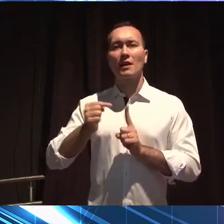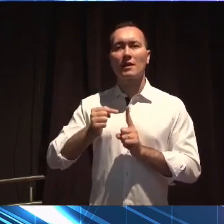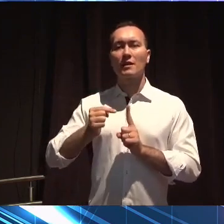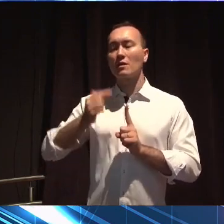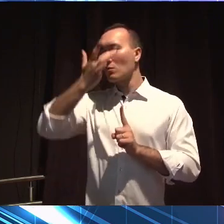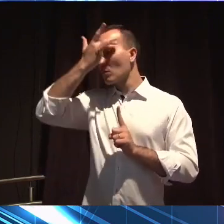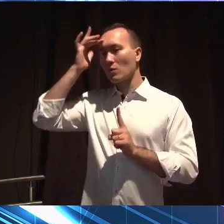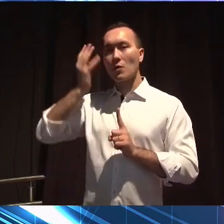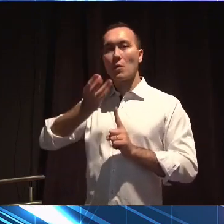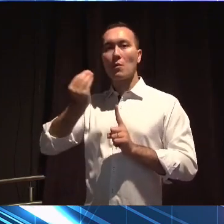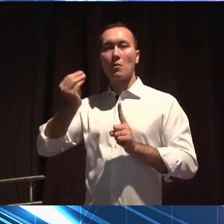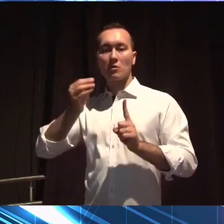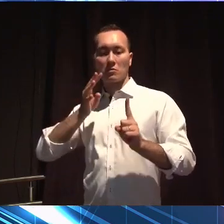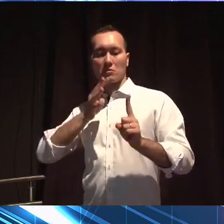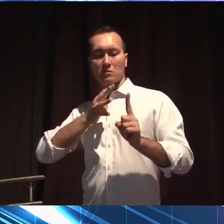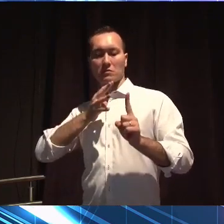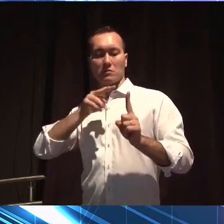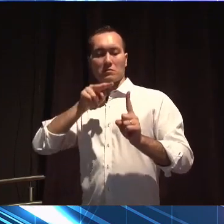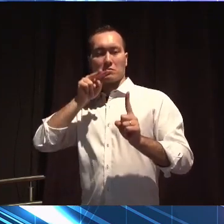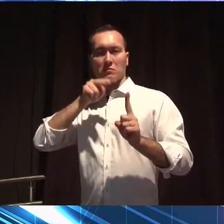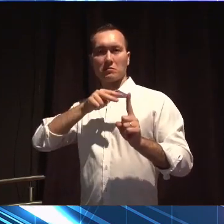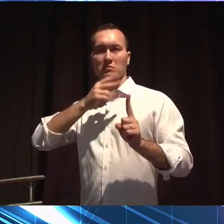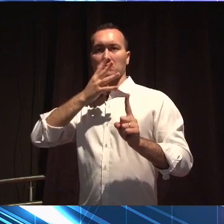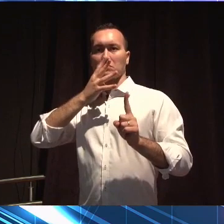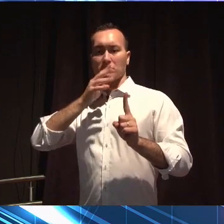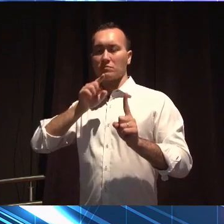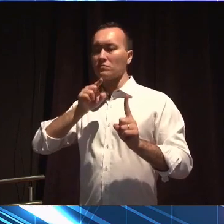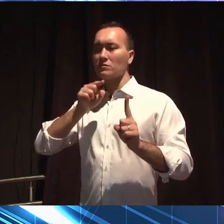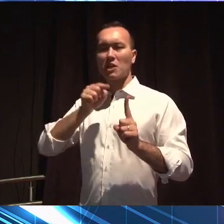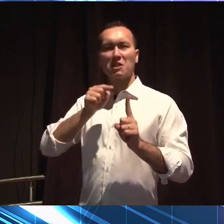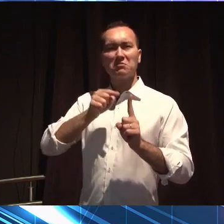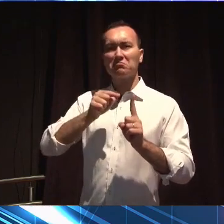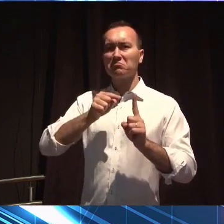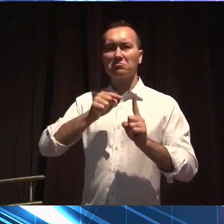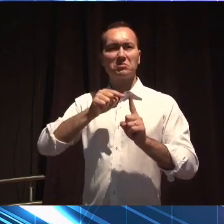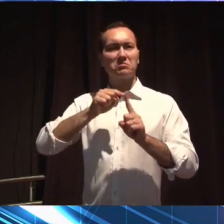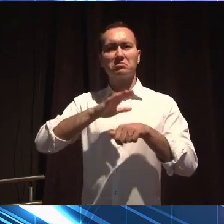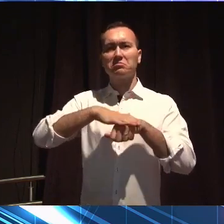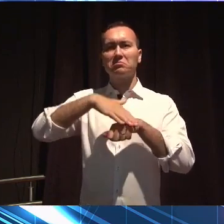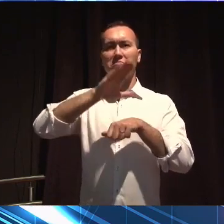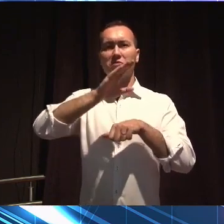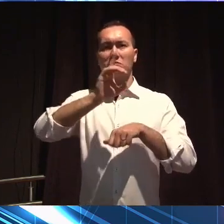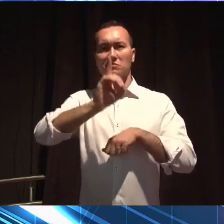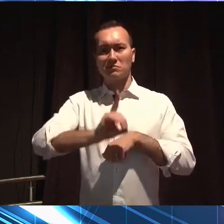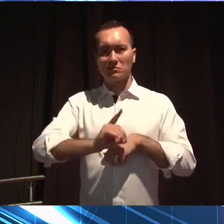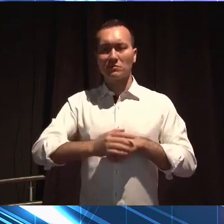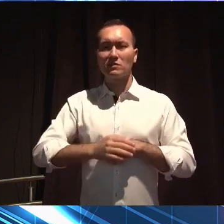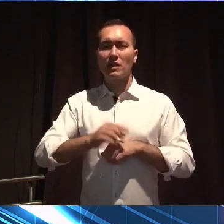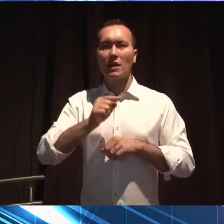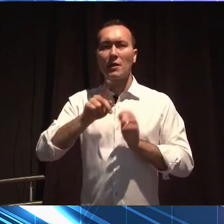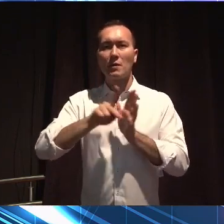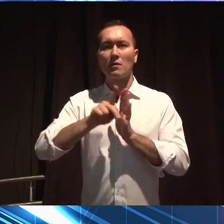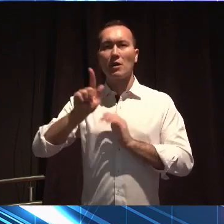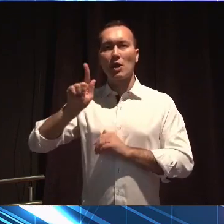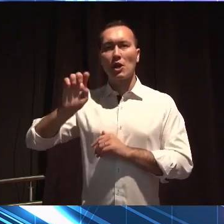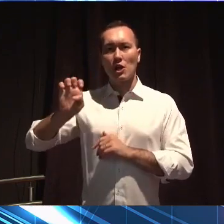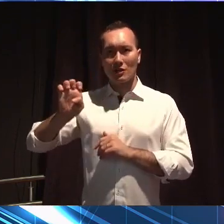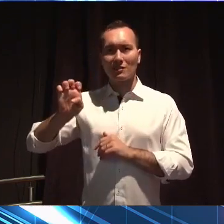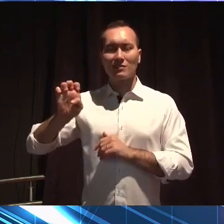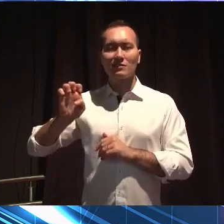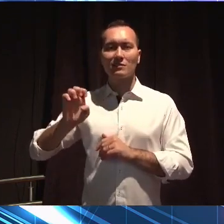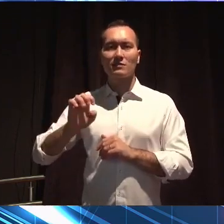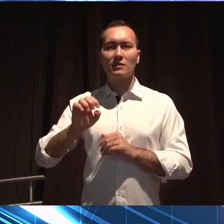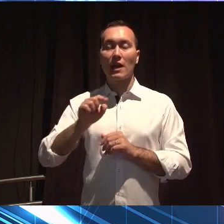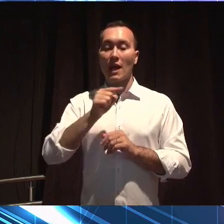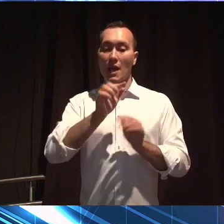por alguns como o maior executivo de todos os tempos. Ele é um lendário presidente da GE. E essa frase, especificamente, ele não